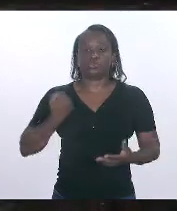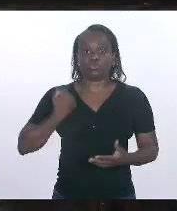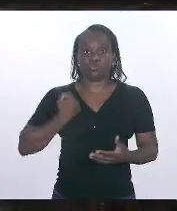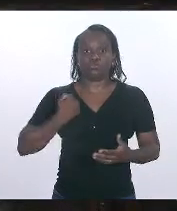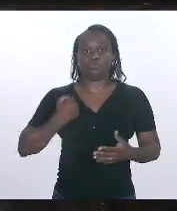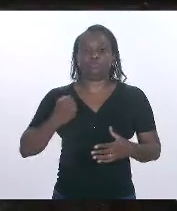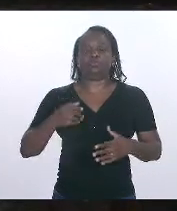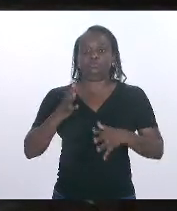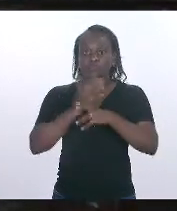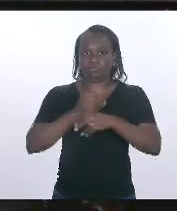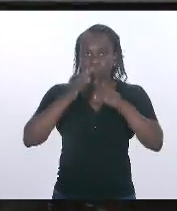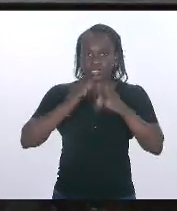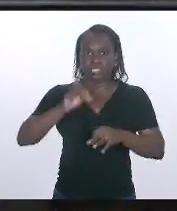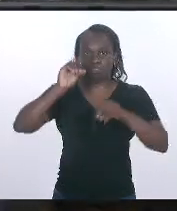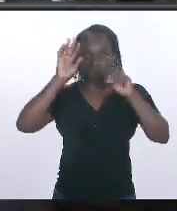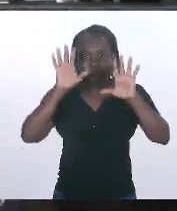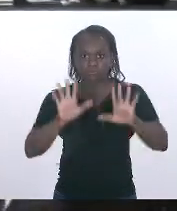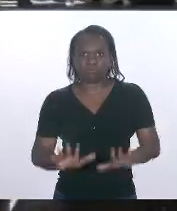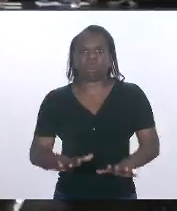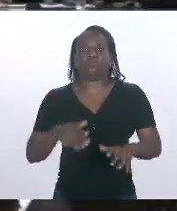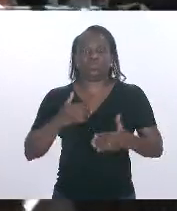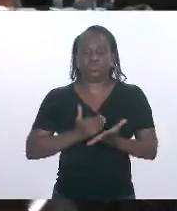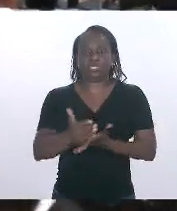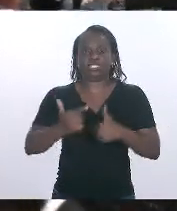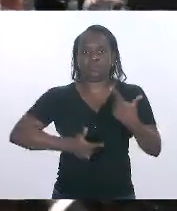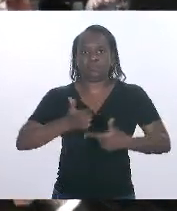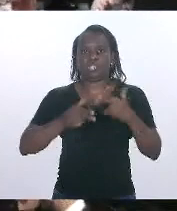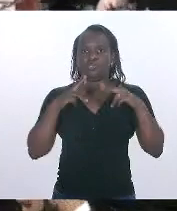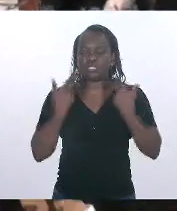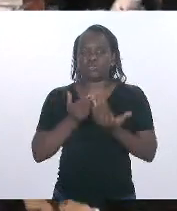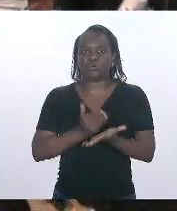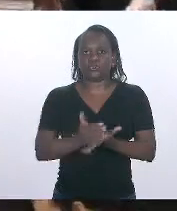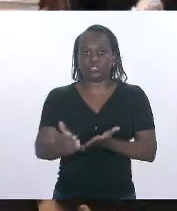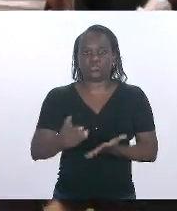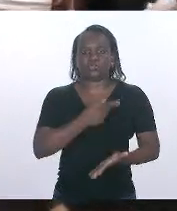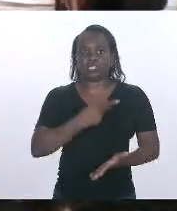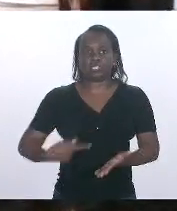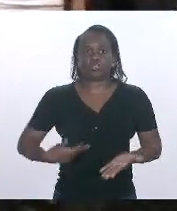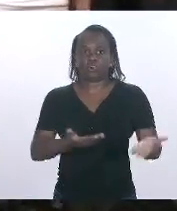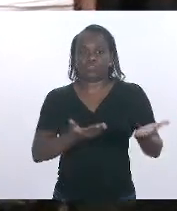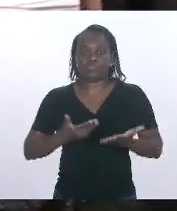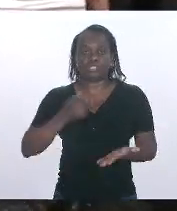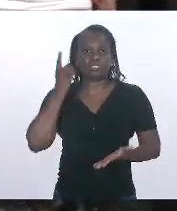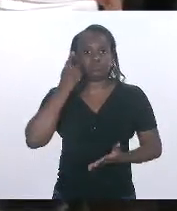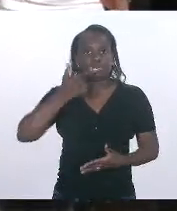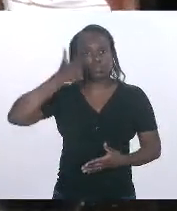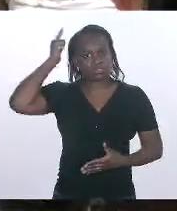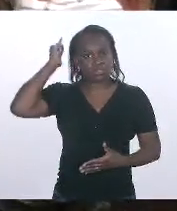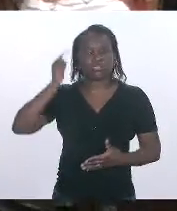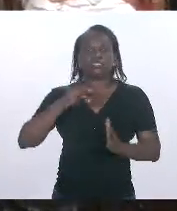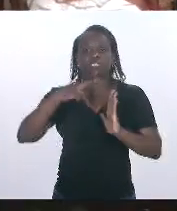legal sobre a proteção de Deus, iniciamos os nossos trabalhos. Está aberta a sessão. A presidência convida o deputado Luiz Paulo a fazer a